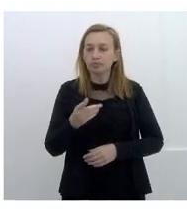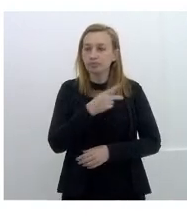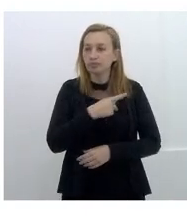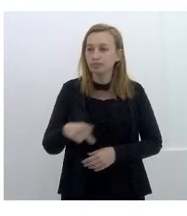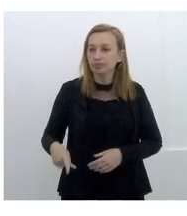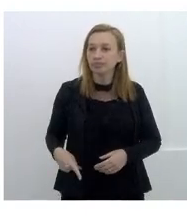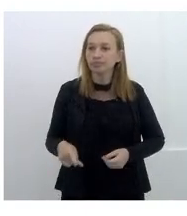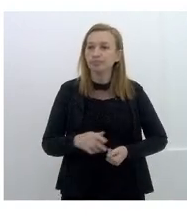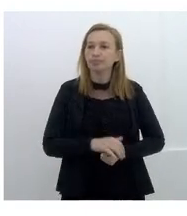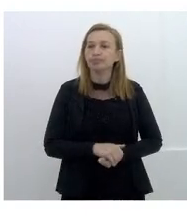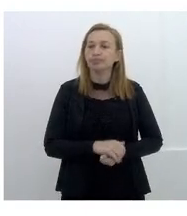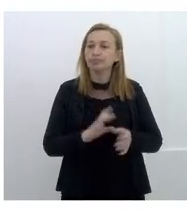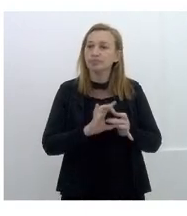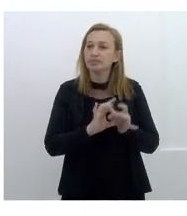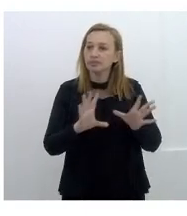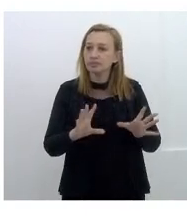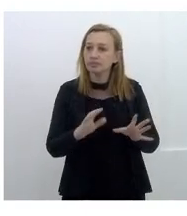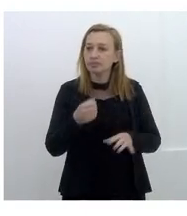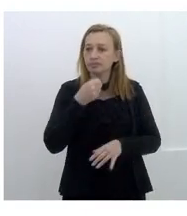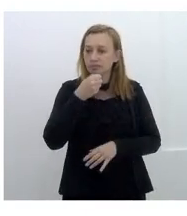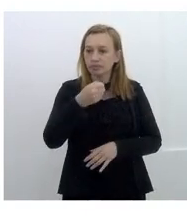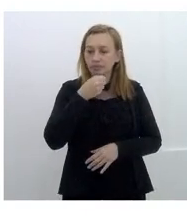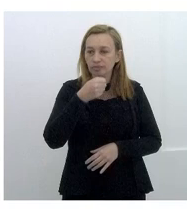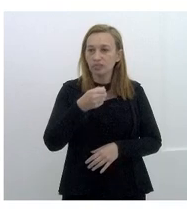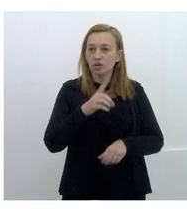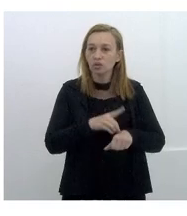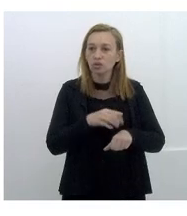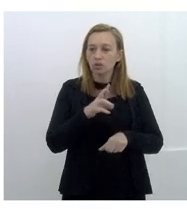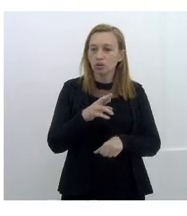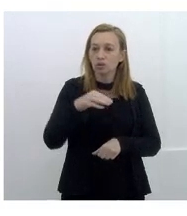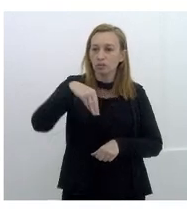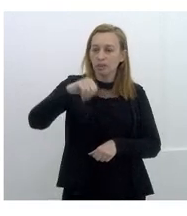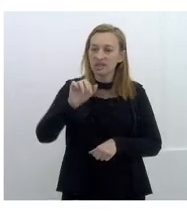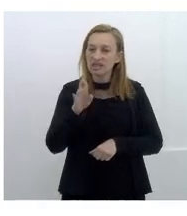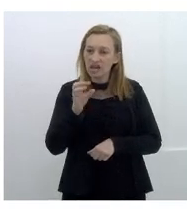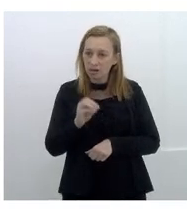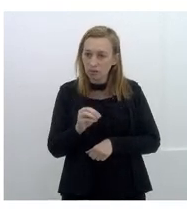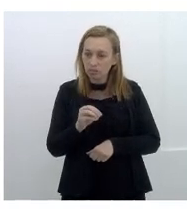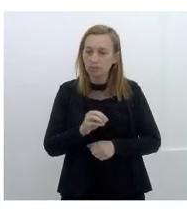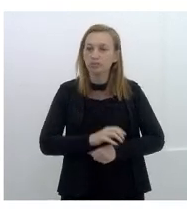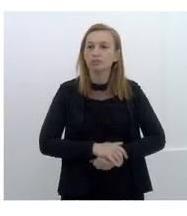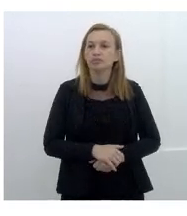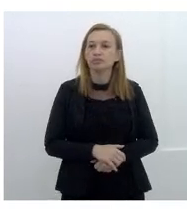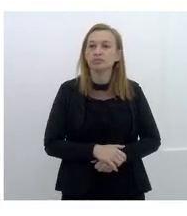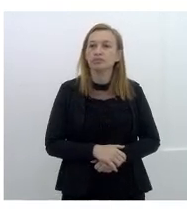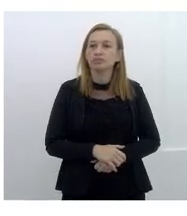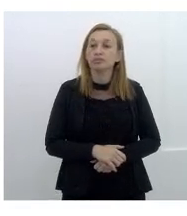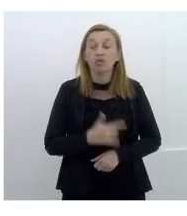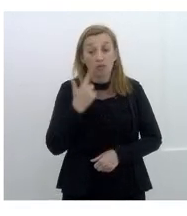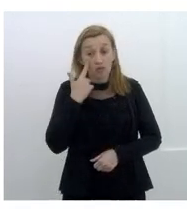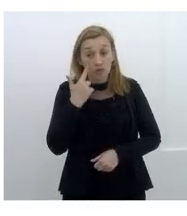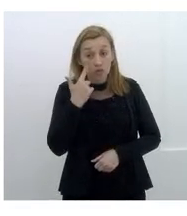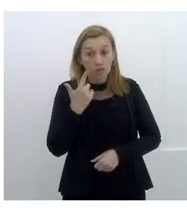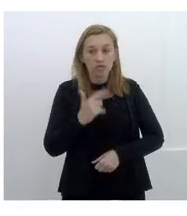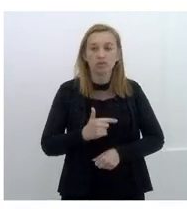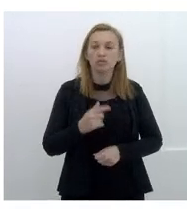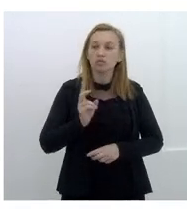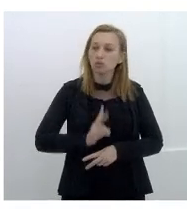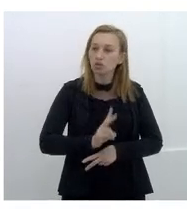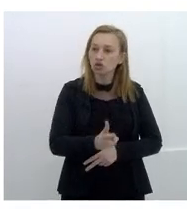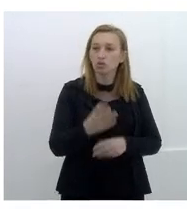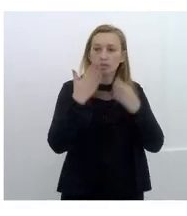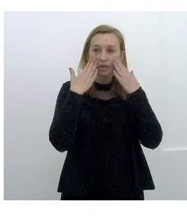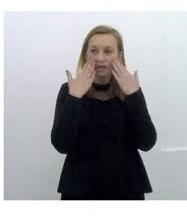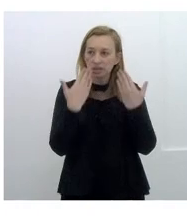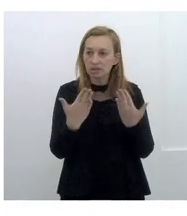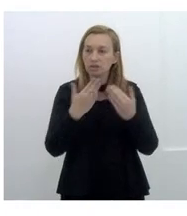nosso Presidente para liberar o microfone aqui do Doutor Marcelo fresteiro já e veja só nós vamos continuar a